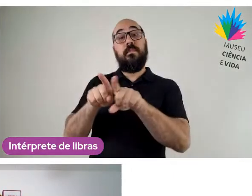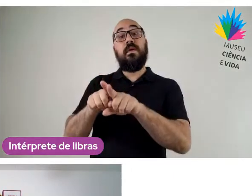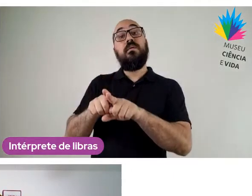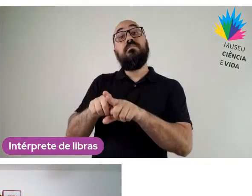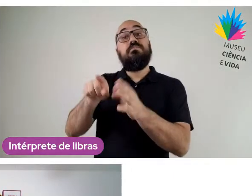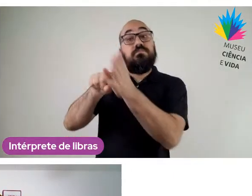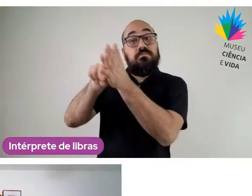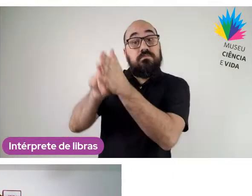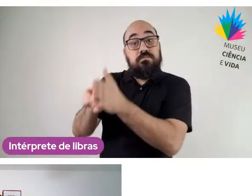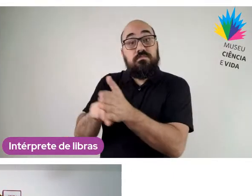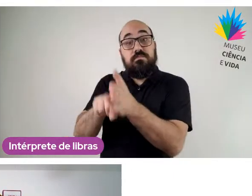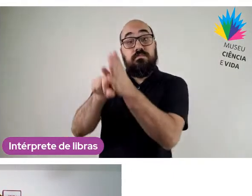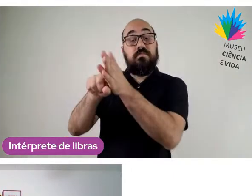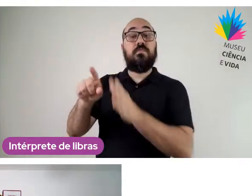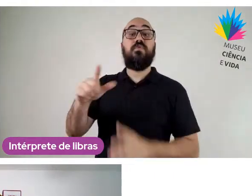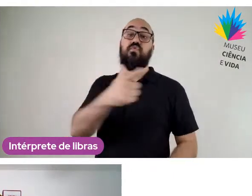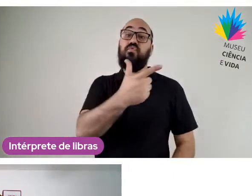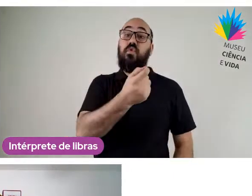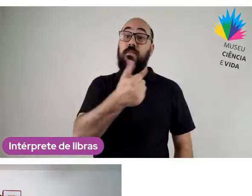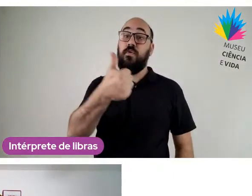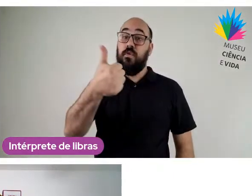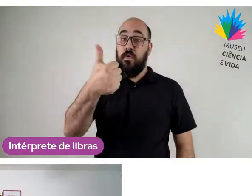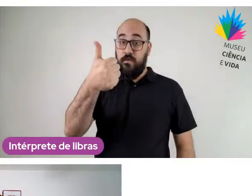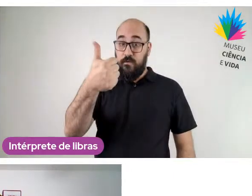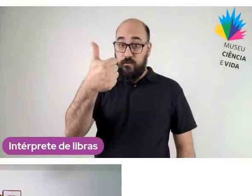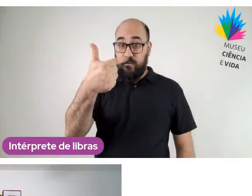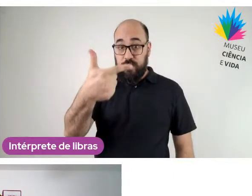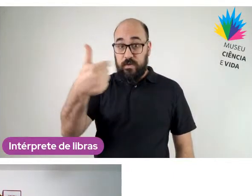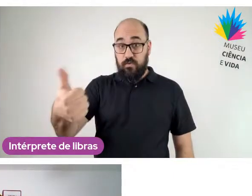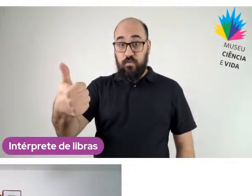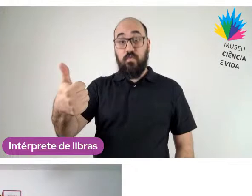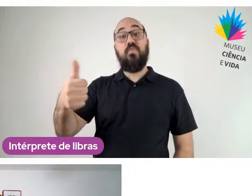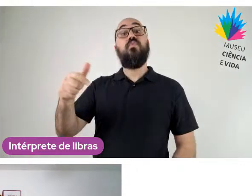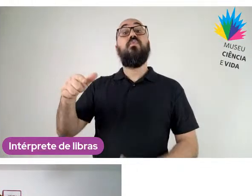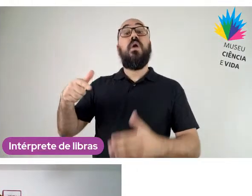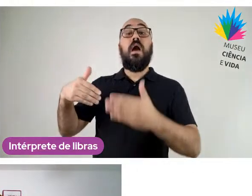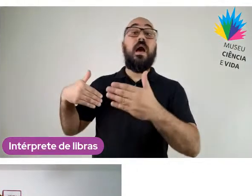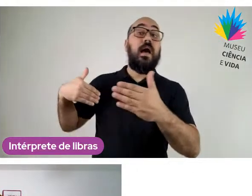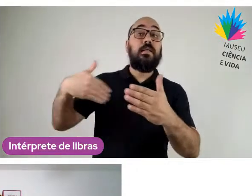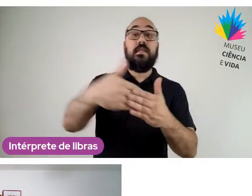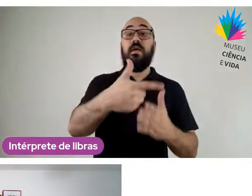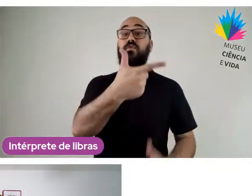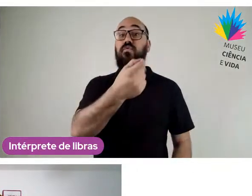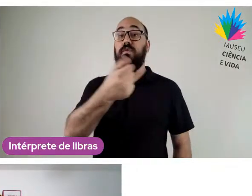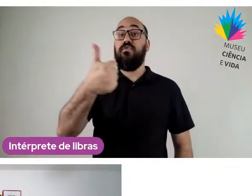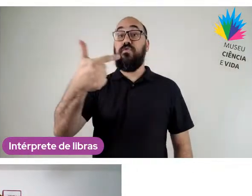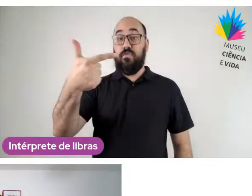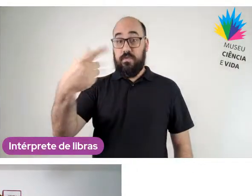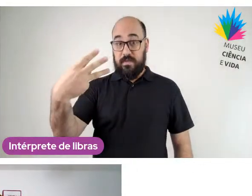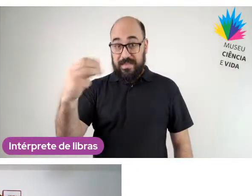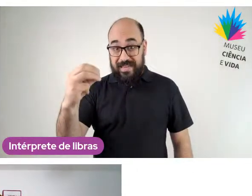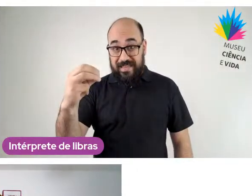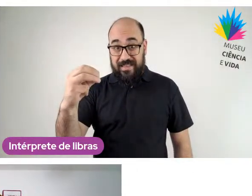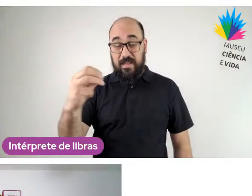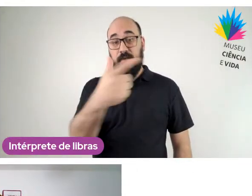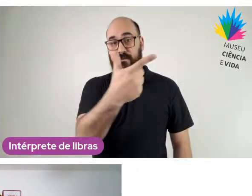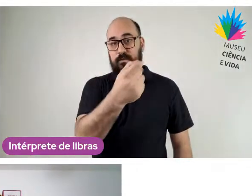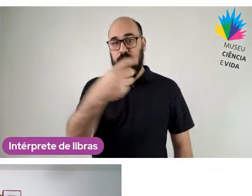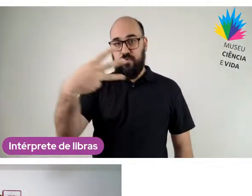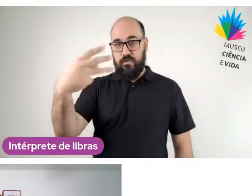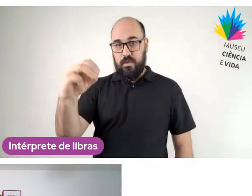até 2030 como a década das ciências oceânicas. A década dos oceanos, ela tem a importante missão